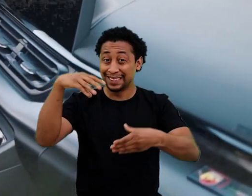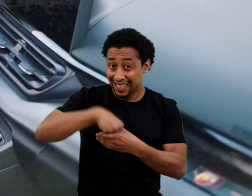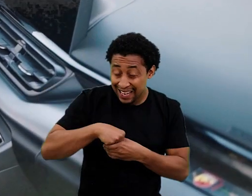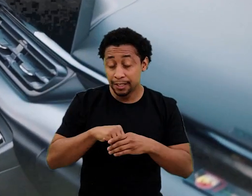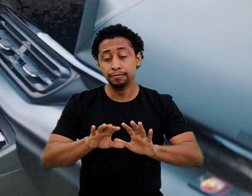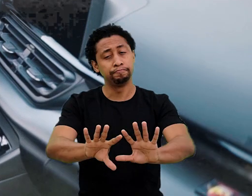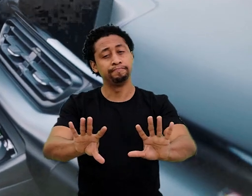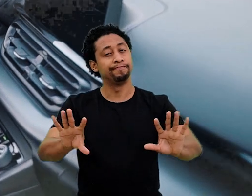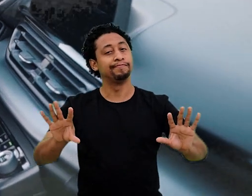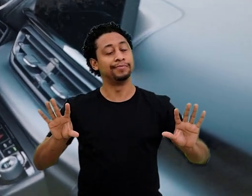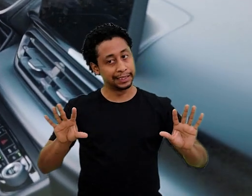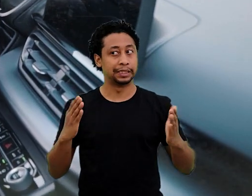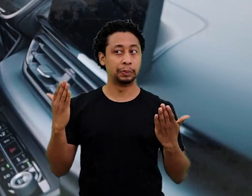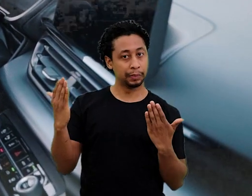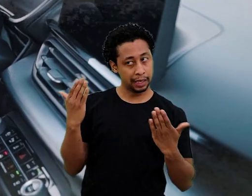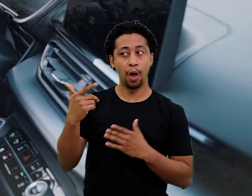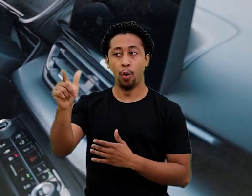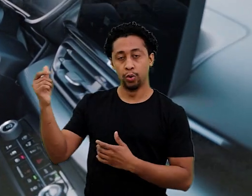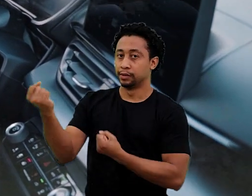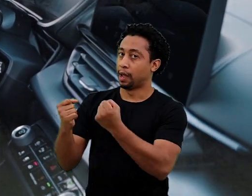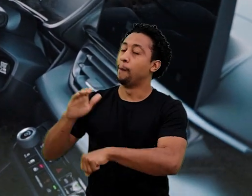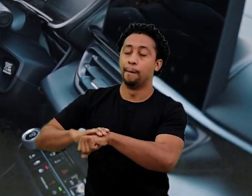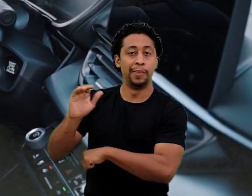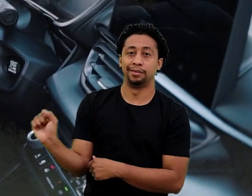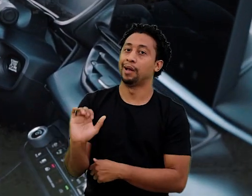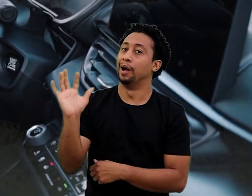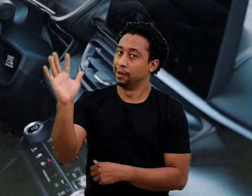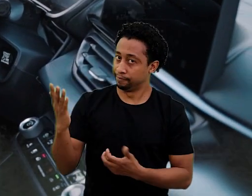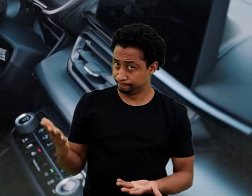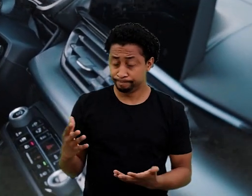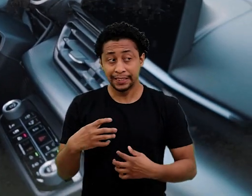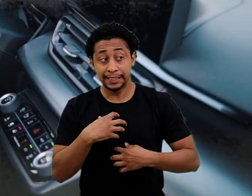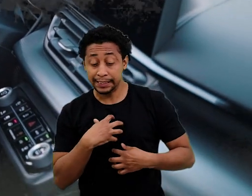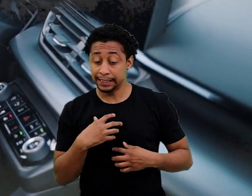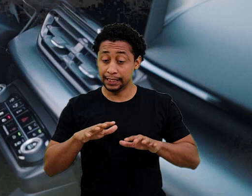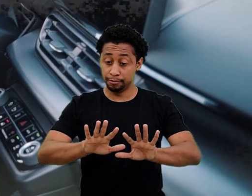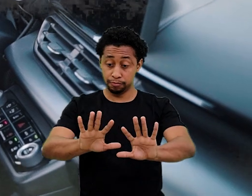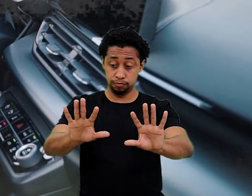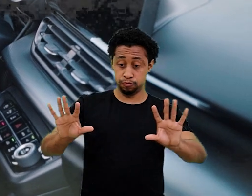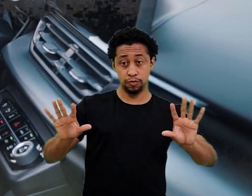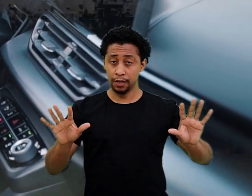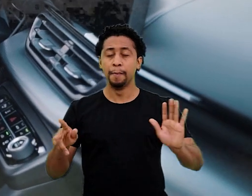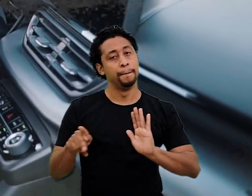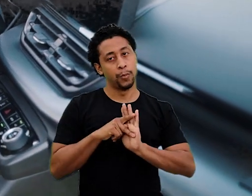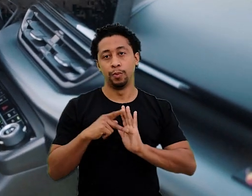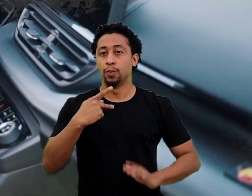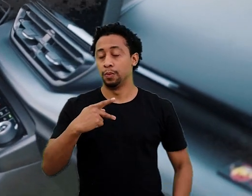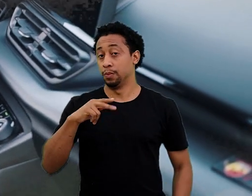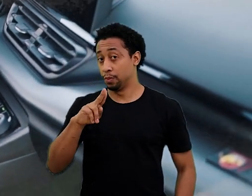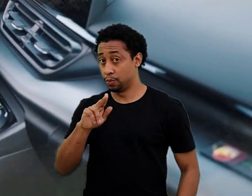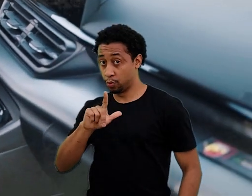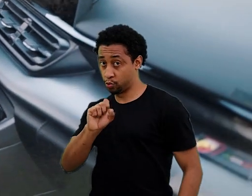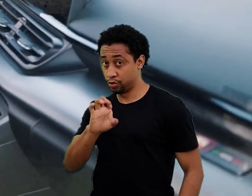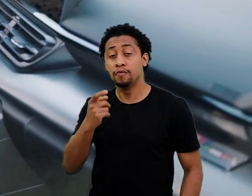seguramente está falando de um veículo muito mais caro, né? Então, de forma geral, você ainda sente que é algo derivado do Pulse. Vamos dar uma